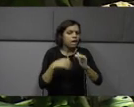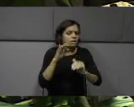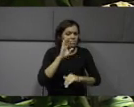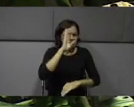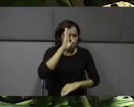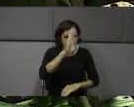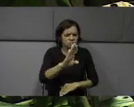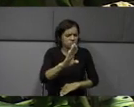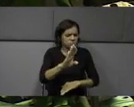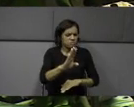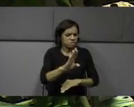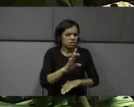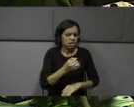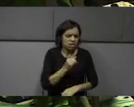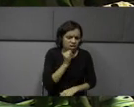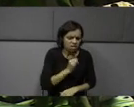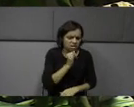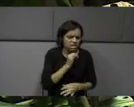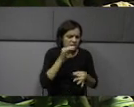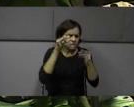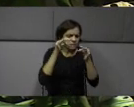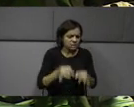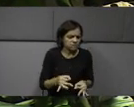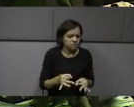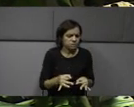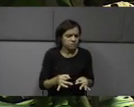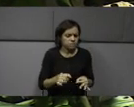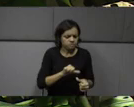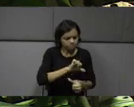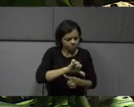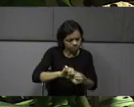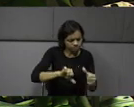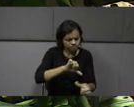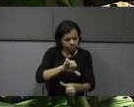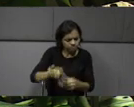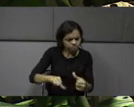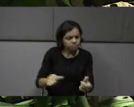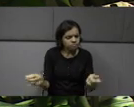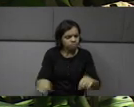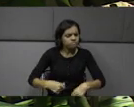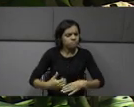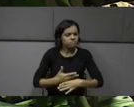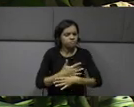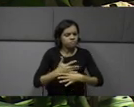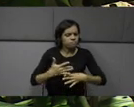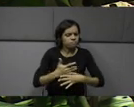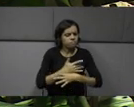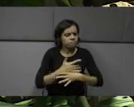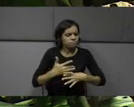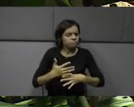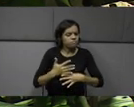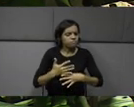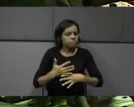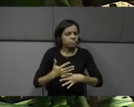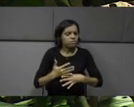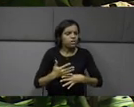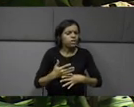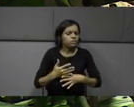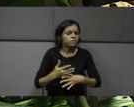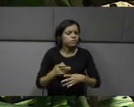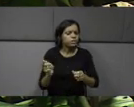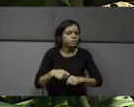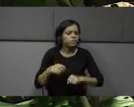e como exemplo do ponto de vista de readequação e reformulação urbana e aí pegando as